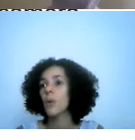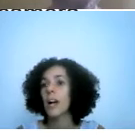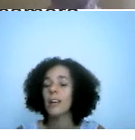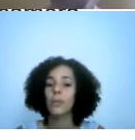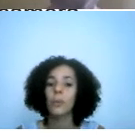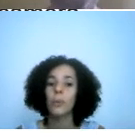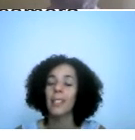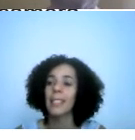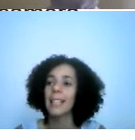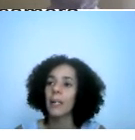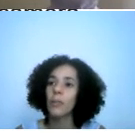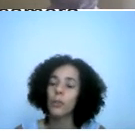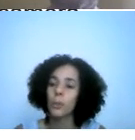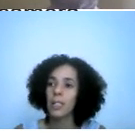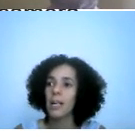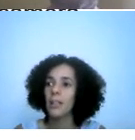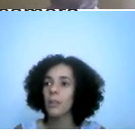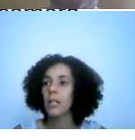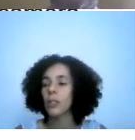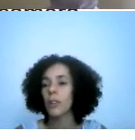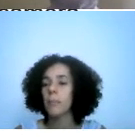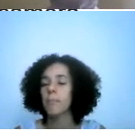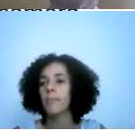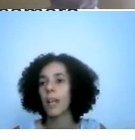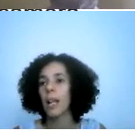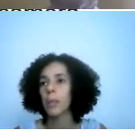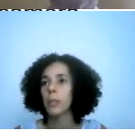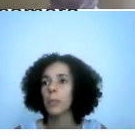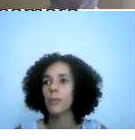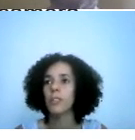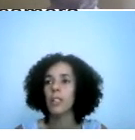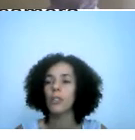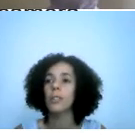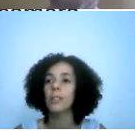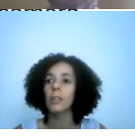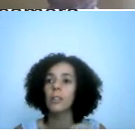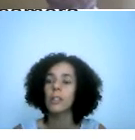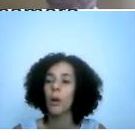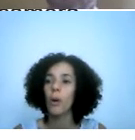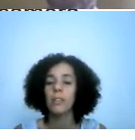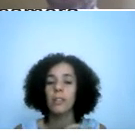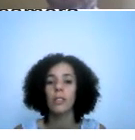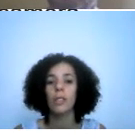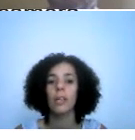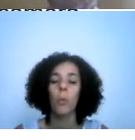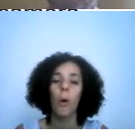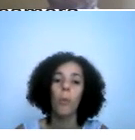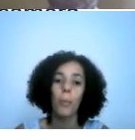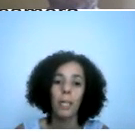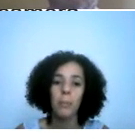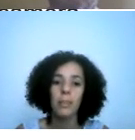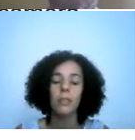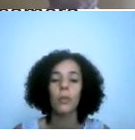Esse é um caso, é um estudo de caso, né, que a gente vai falar rapidamente para vocês, de ocorrência de